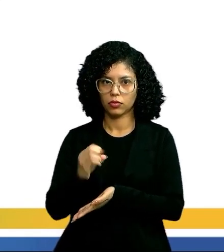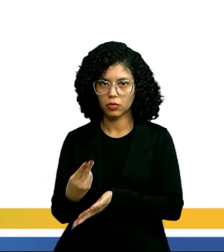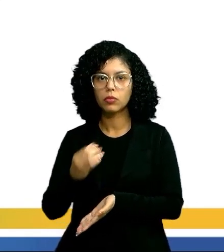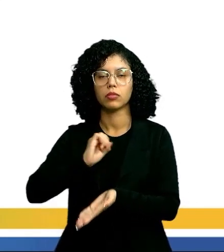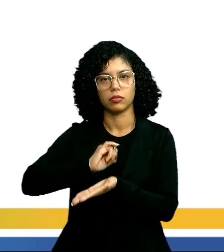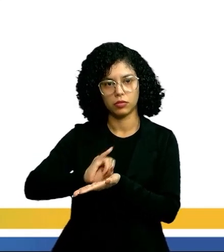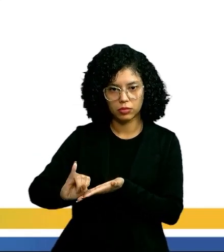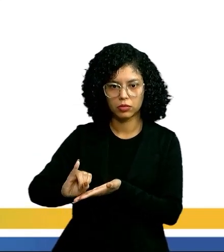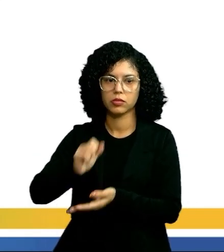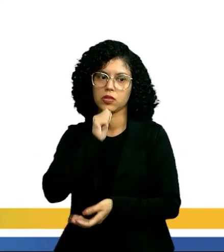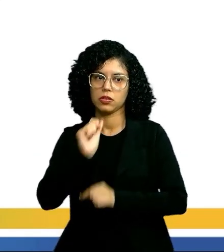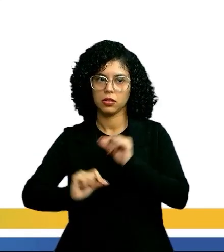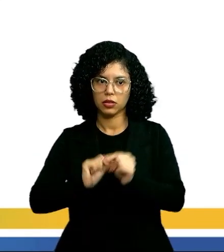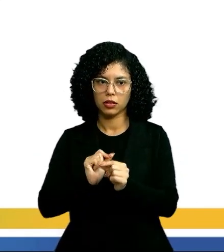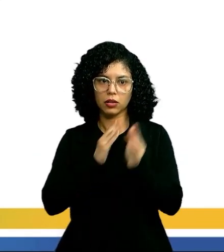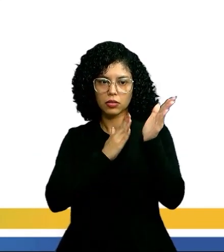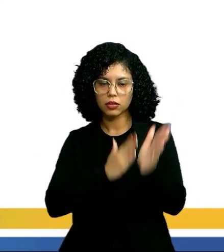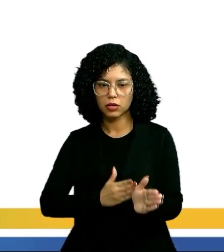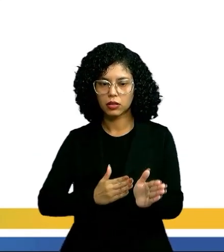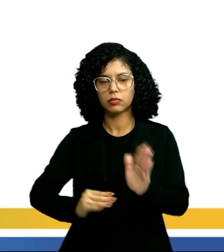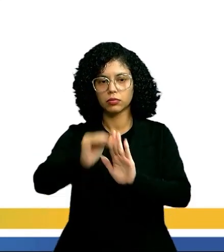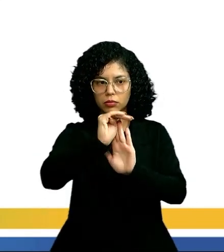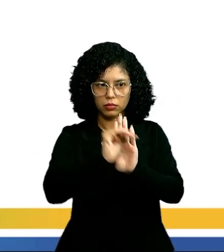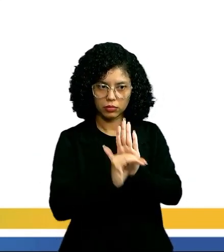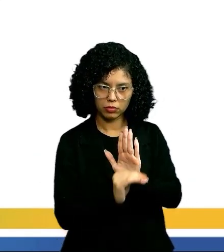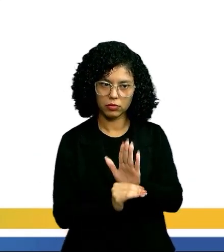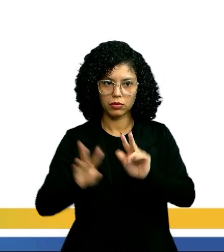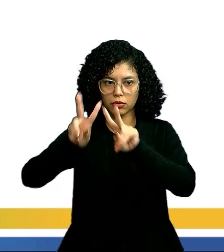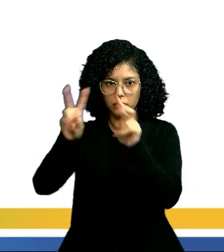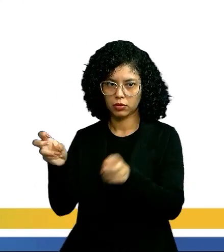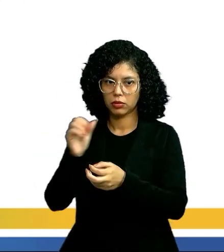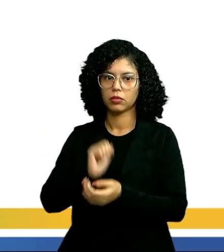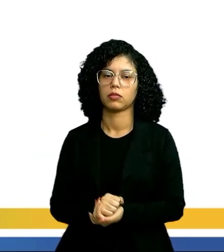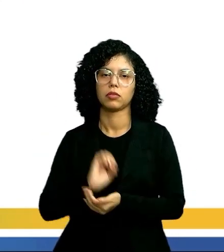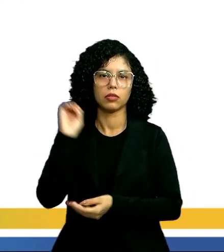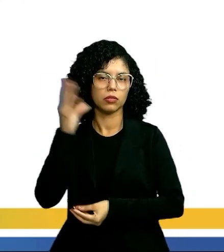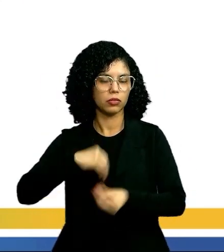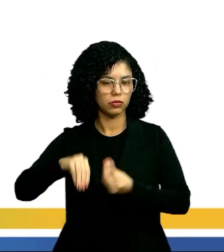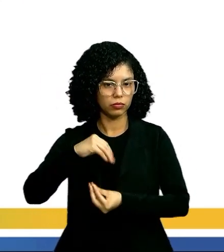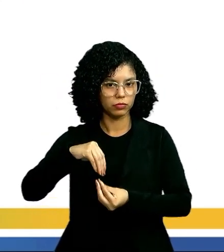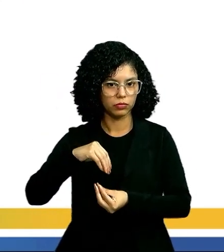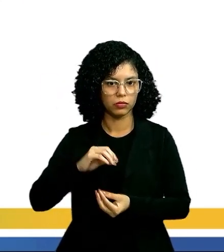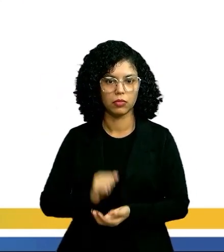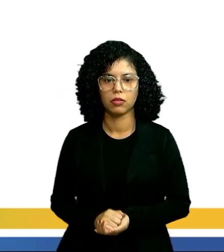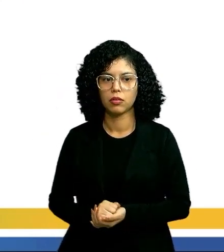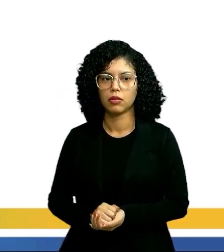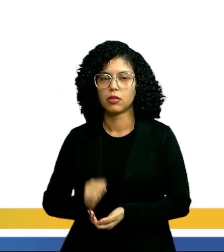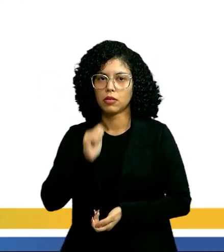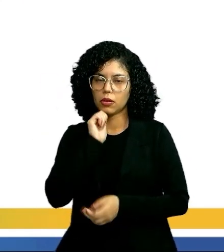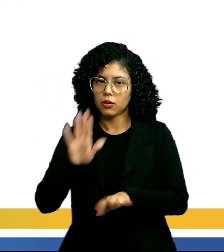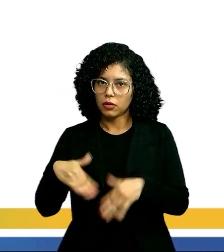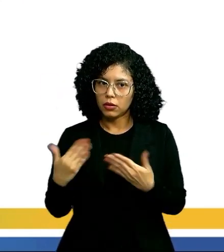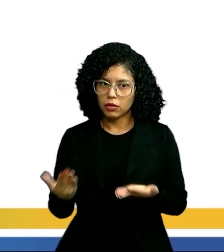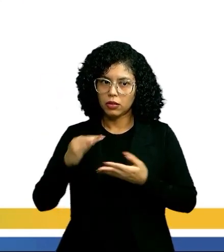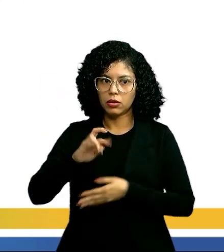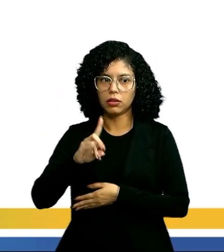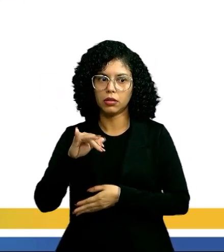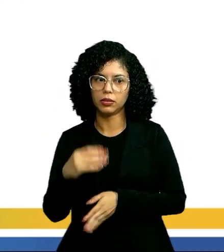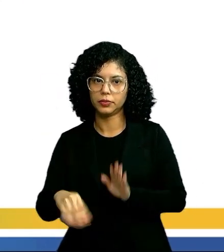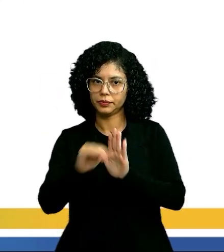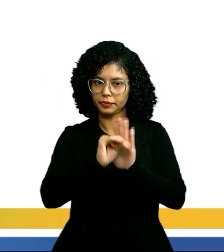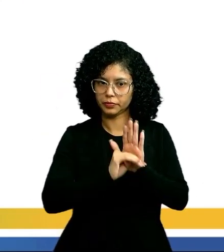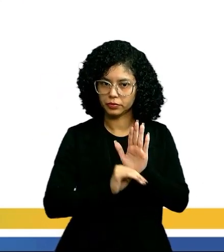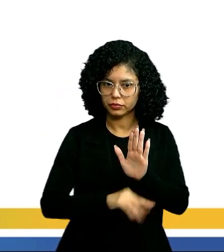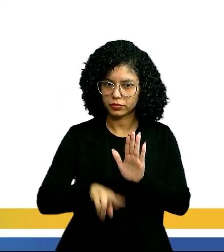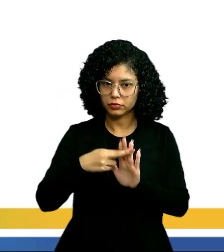ou inorgânica, seguimos critérios cinéticos e termodinâmicos para que ocorra uma reação. Então, quais critérios são